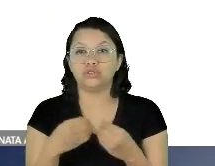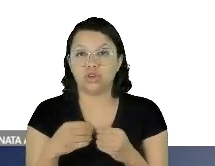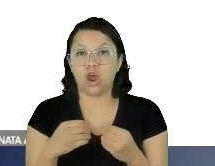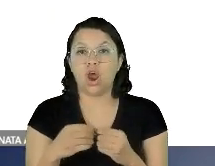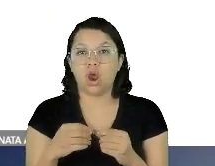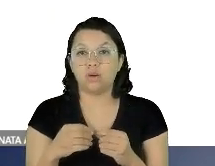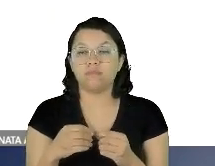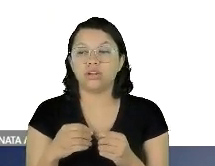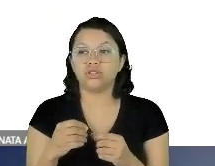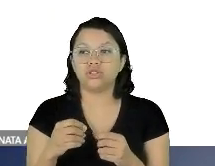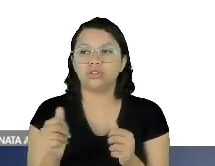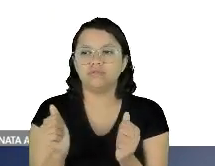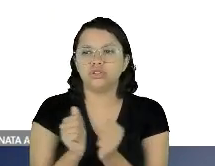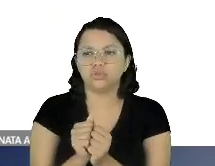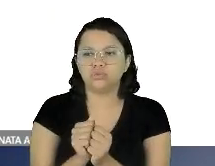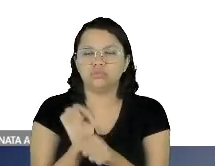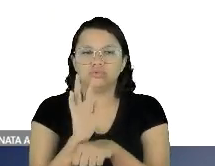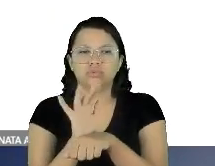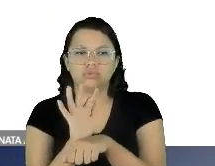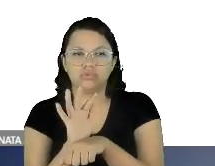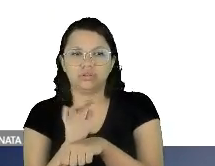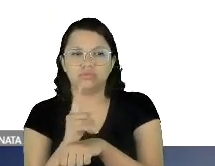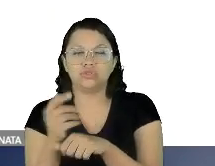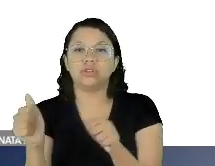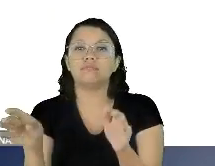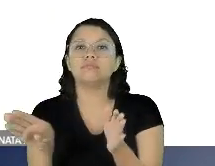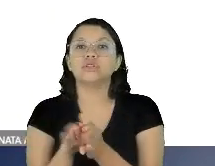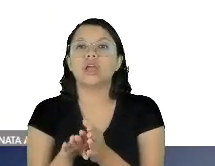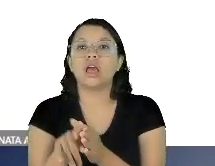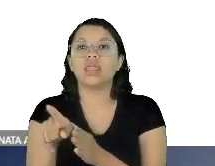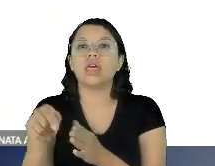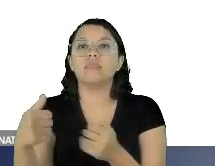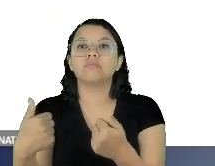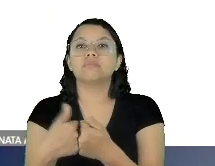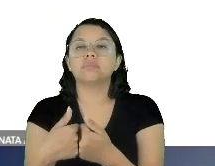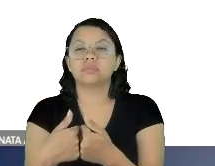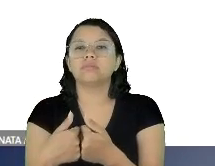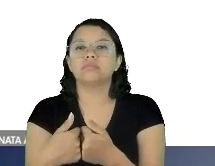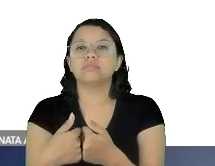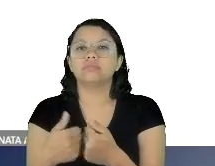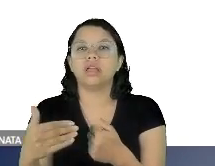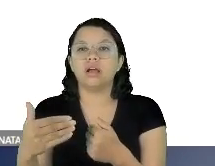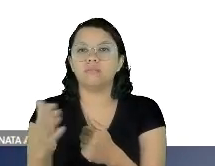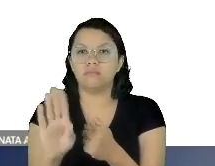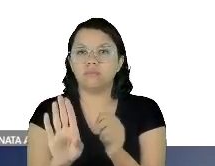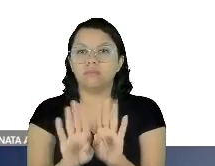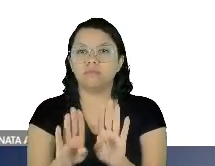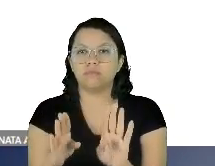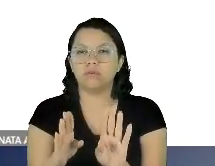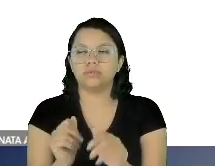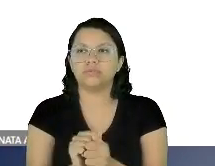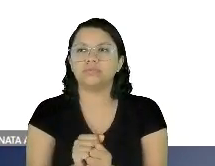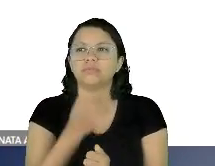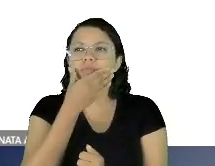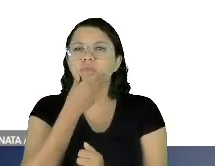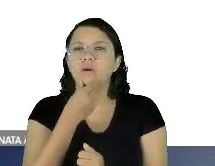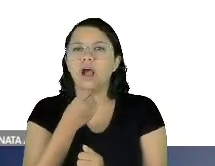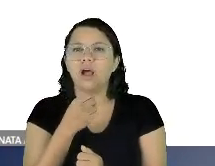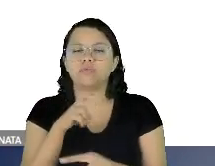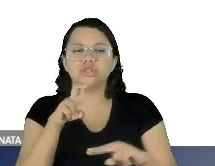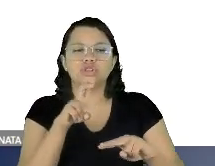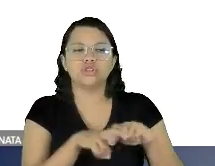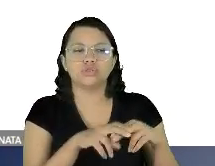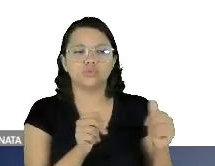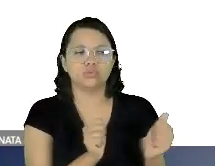cinema, então a gente foi para perto da saída, porque meu pai ia buscar a gente e tal. E um senhor se sentou perto da gente com uma